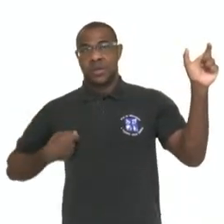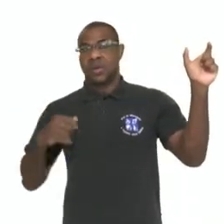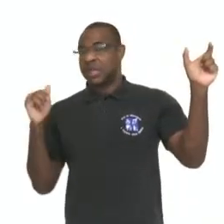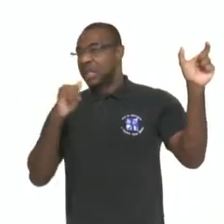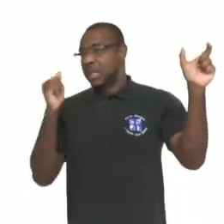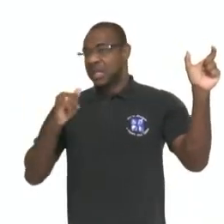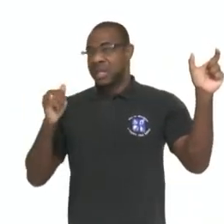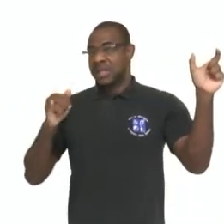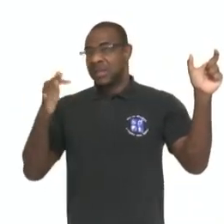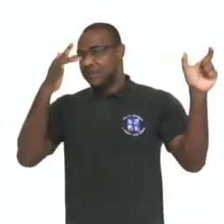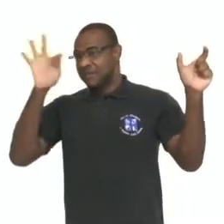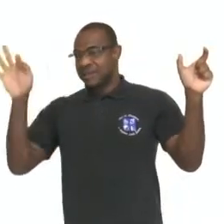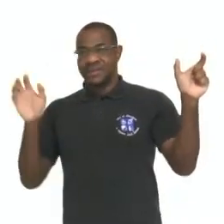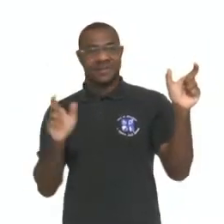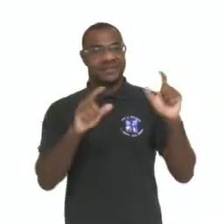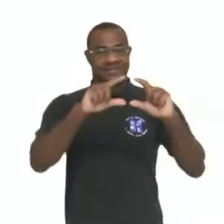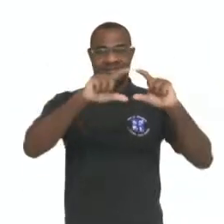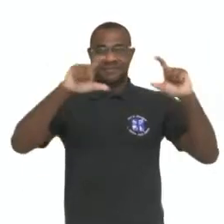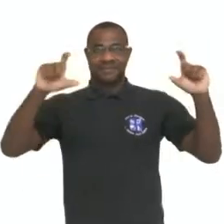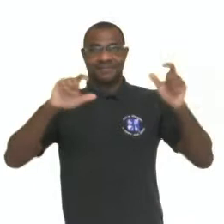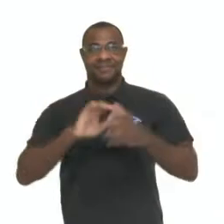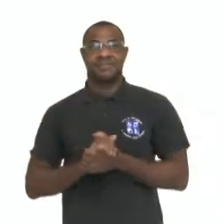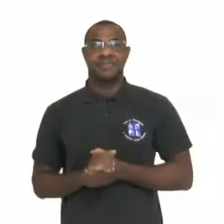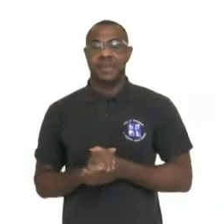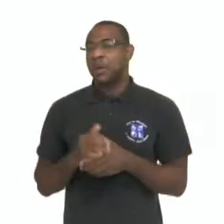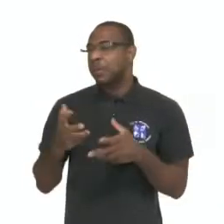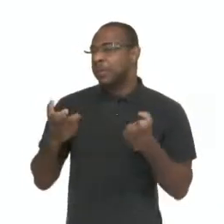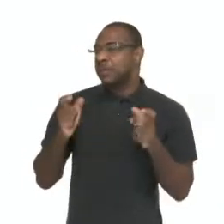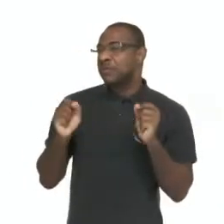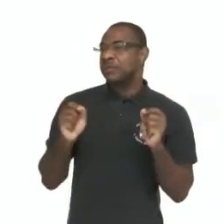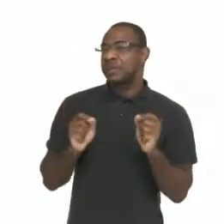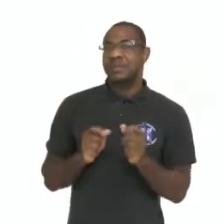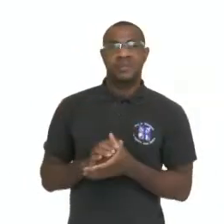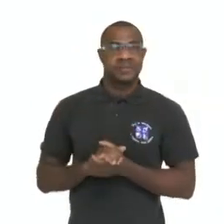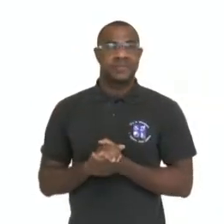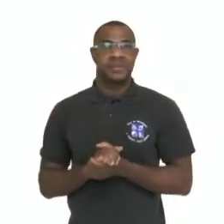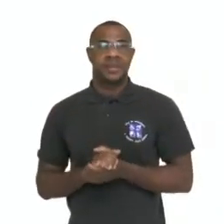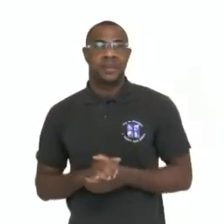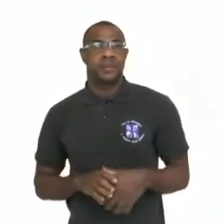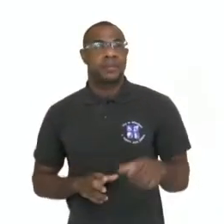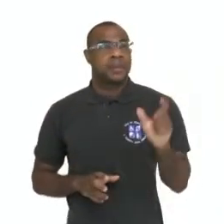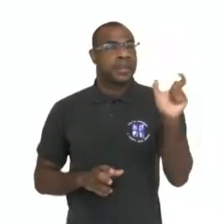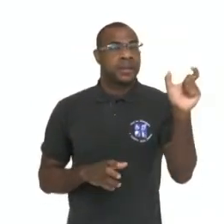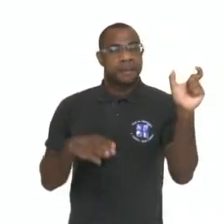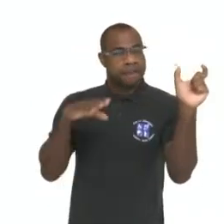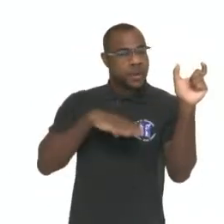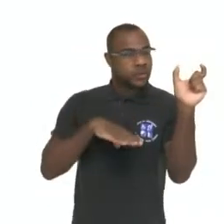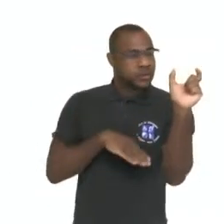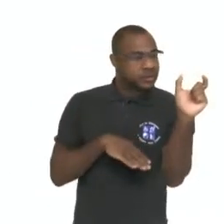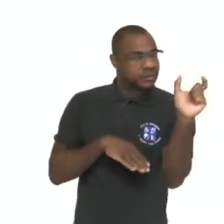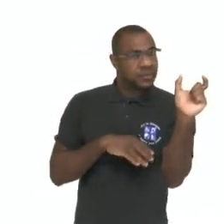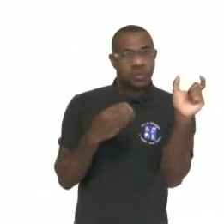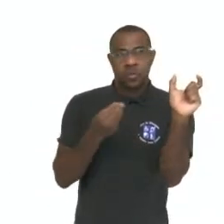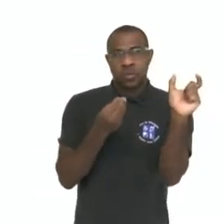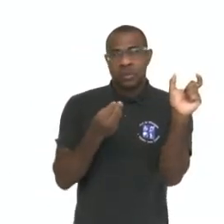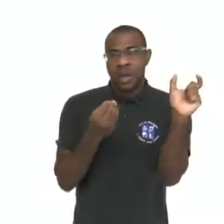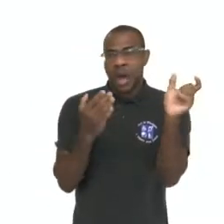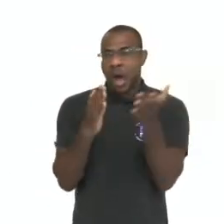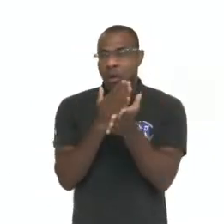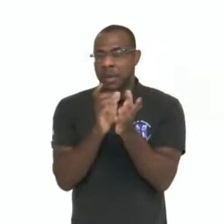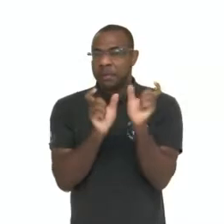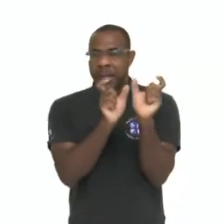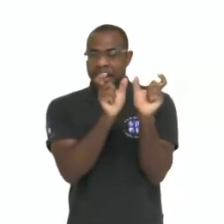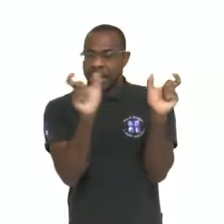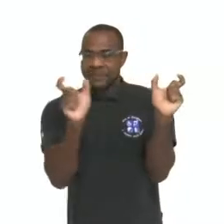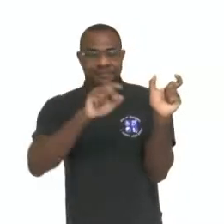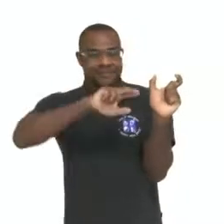francês. Muito bem! Agora observem, galerinha do sexto ano. Como que algumas palavras